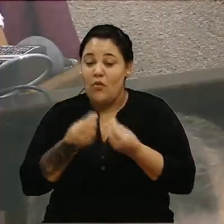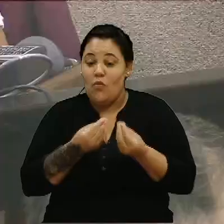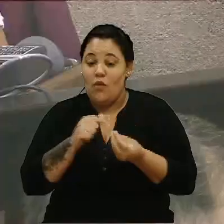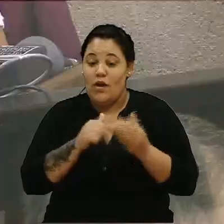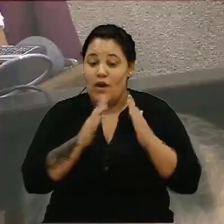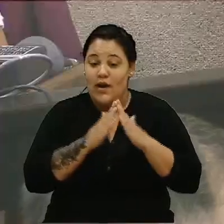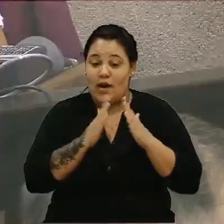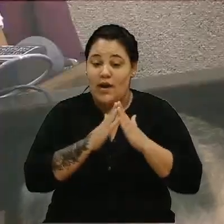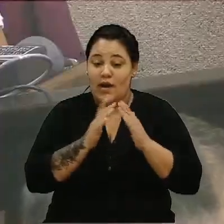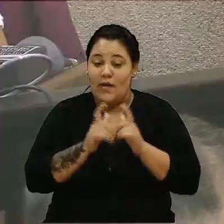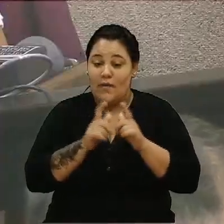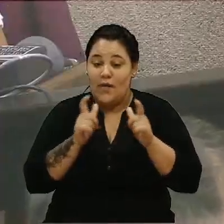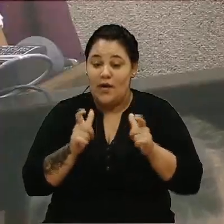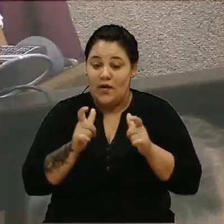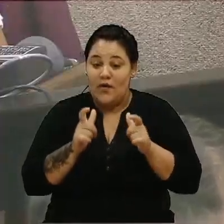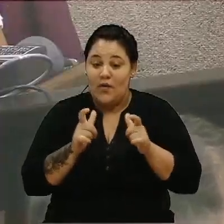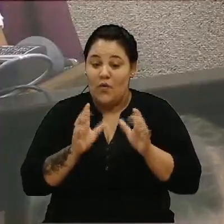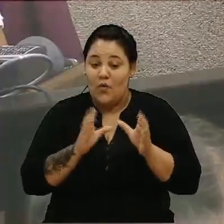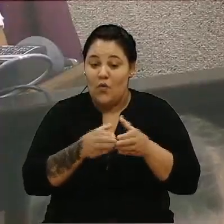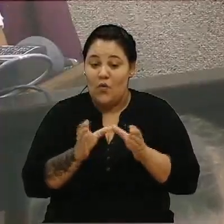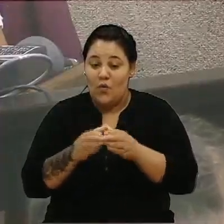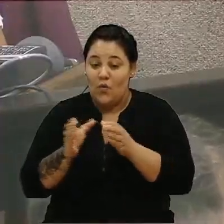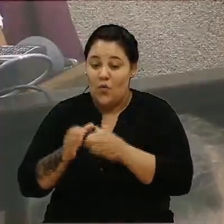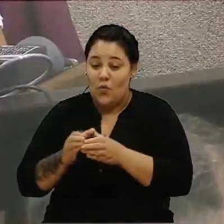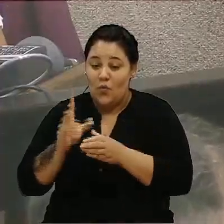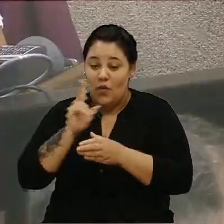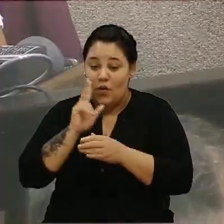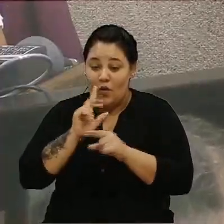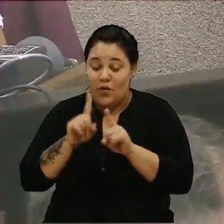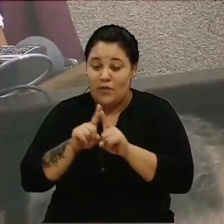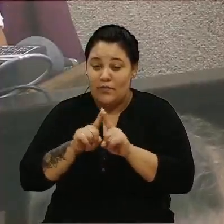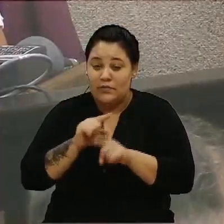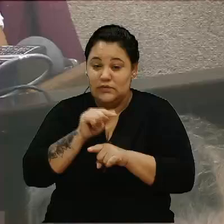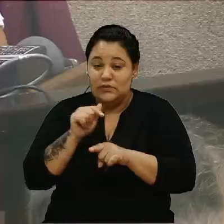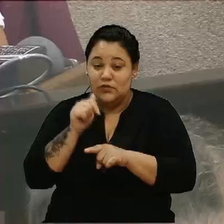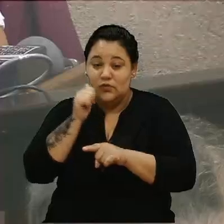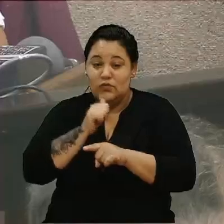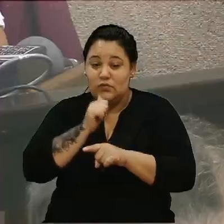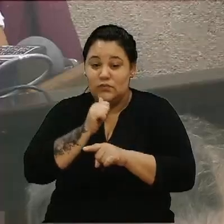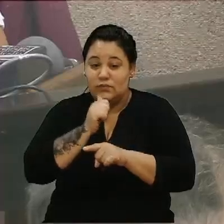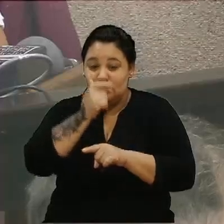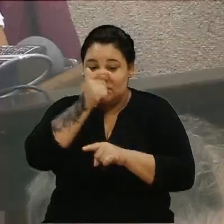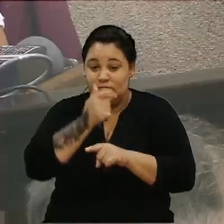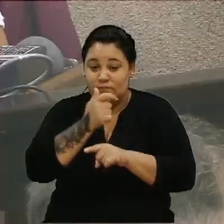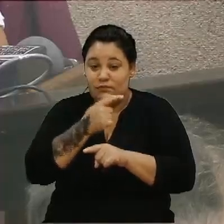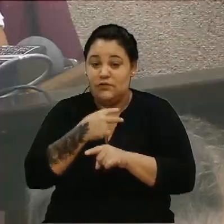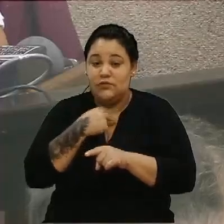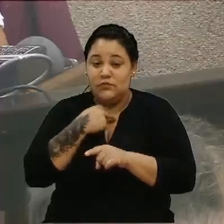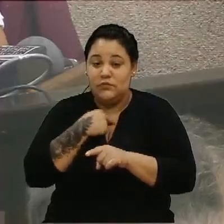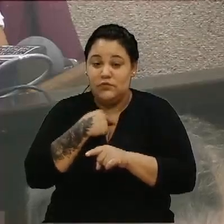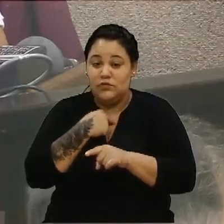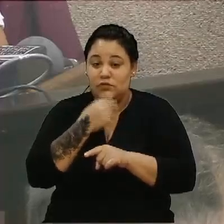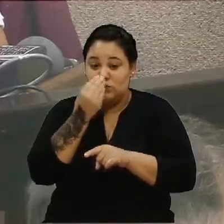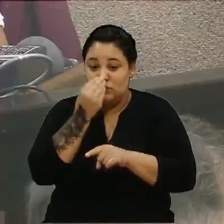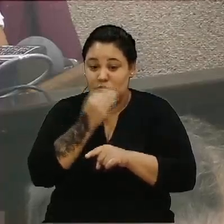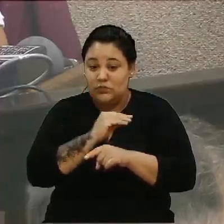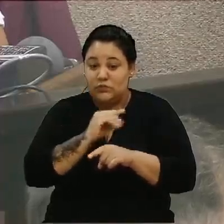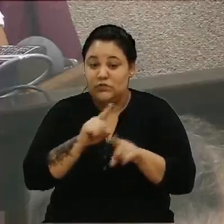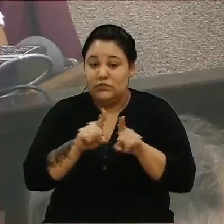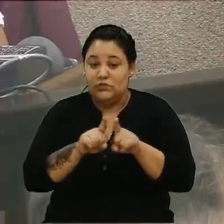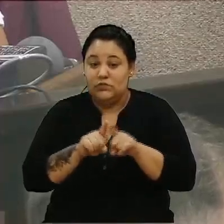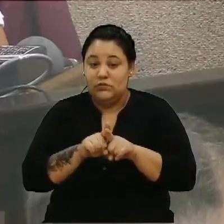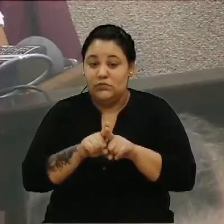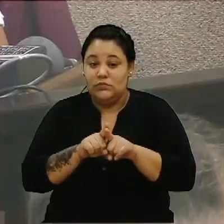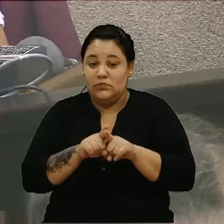maior bancada da história, com 7 mulheres, eu acho que não podemos deixar passar despercebido que a gente não chega